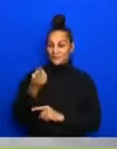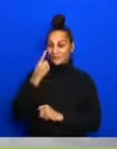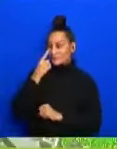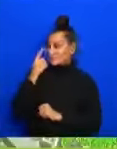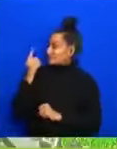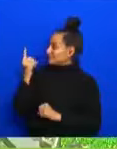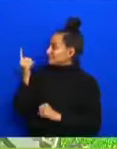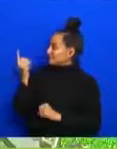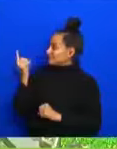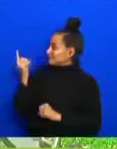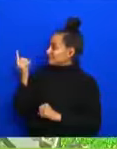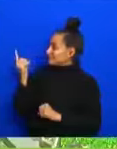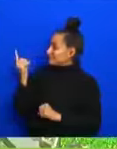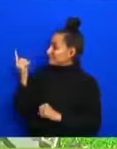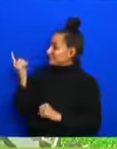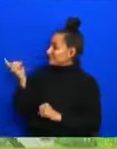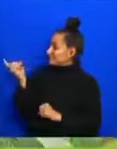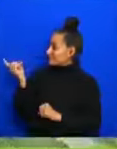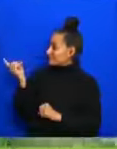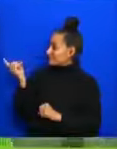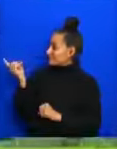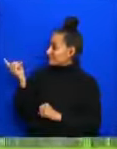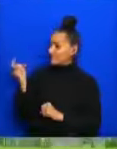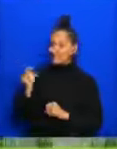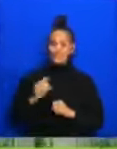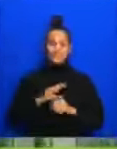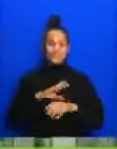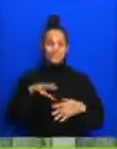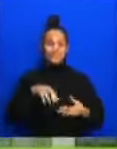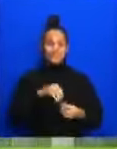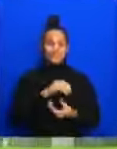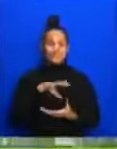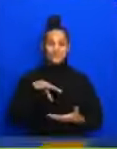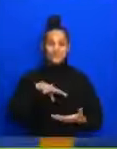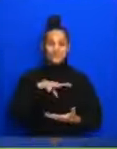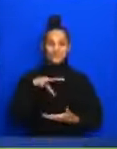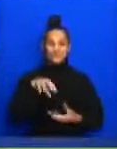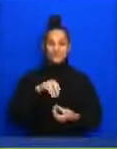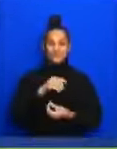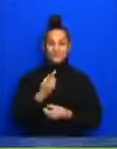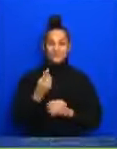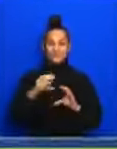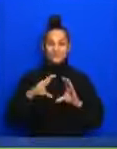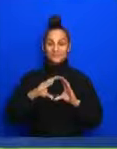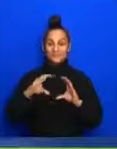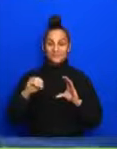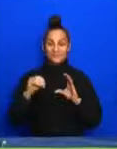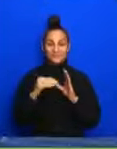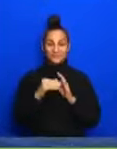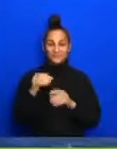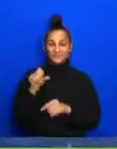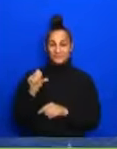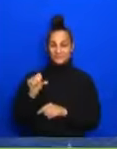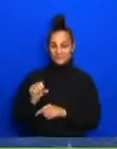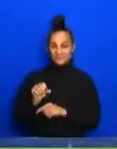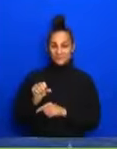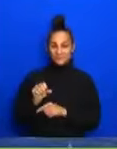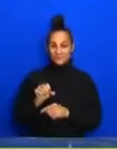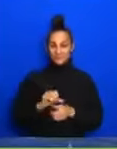Bola posicionada, valendo. Globo recarregado, embaralhando 10 bolas numeradas de 0 a 9.